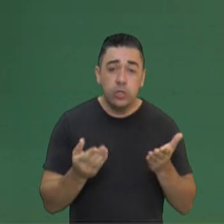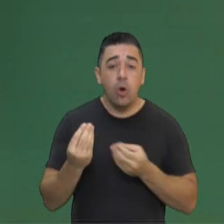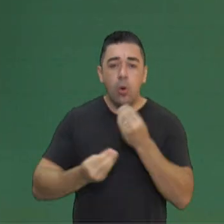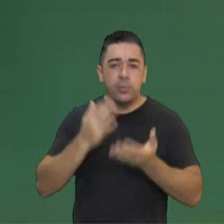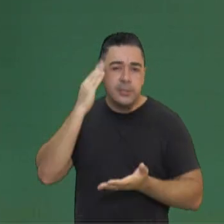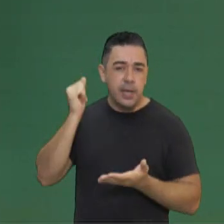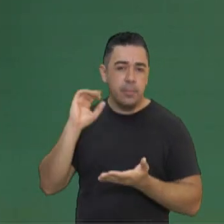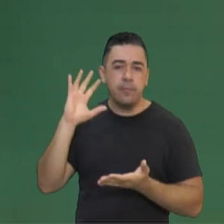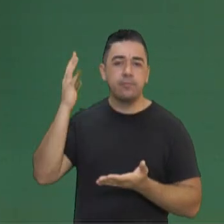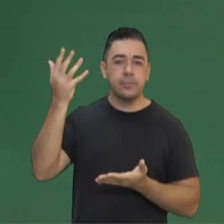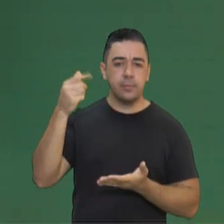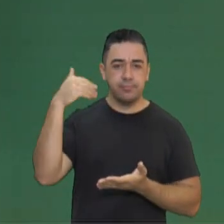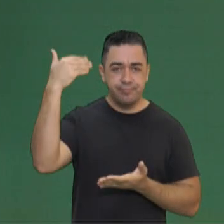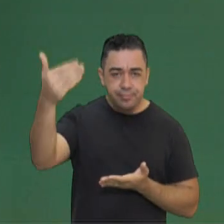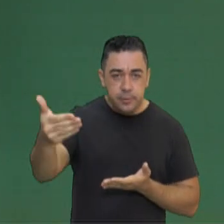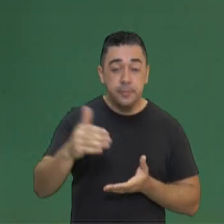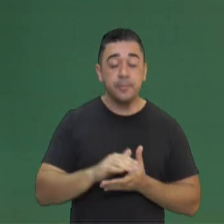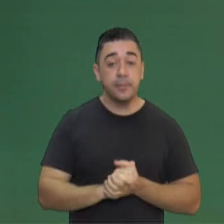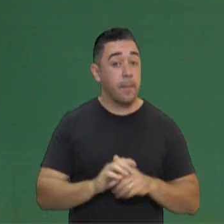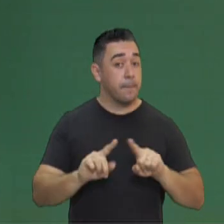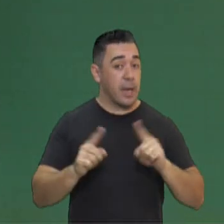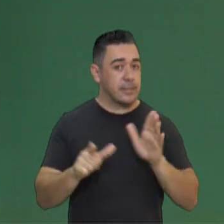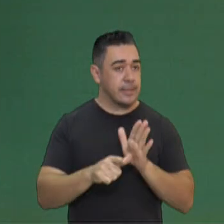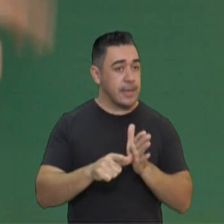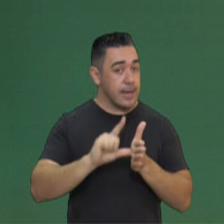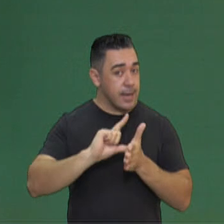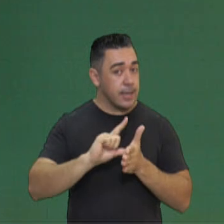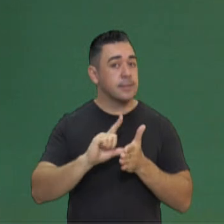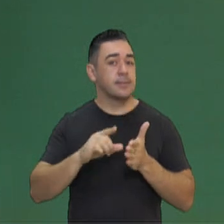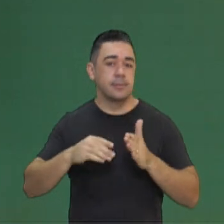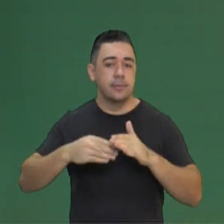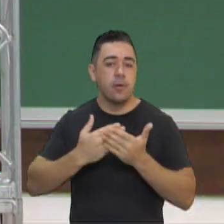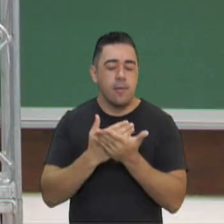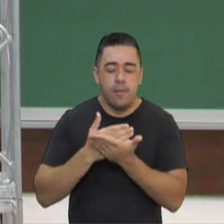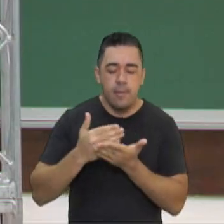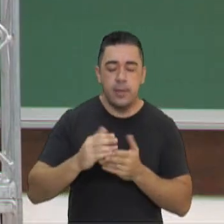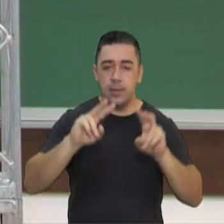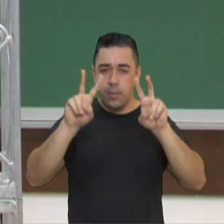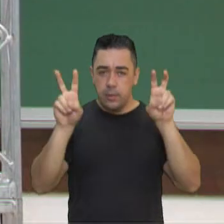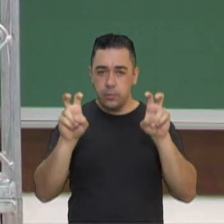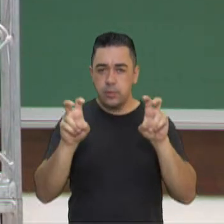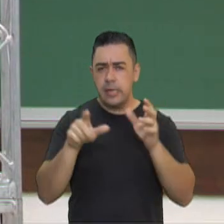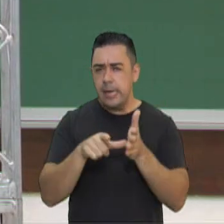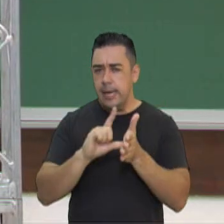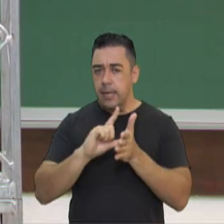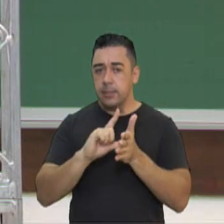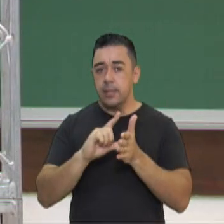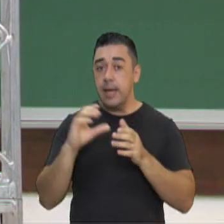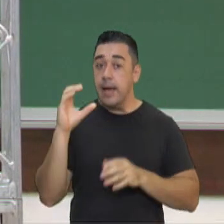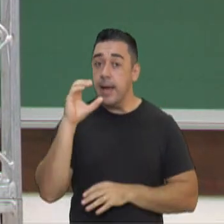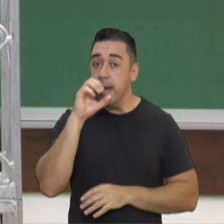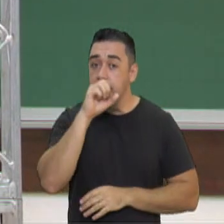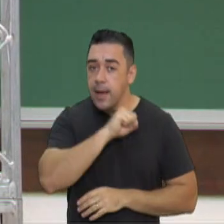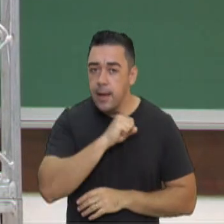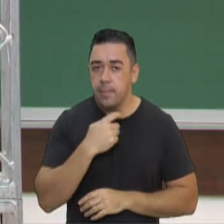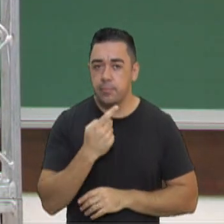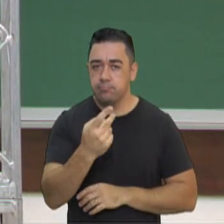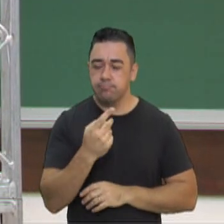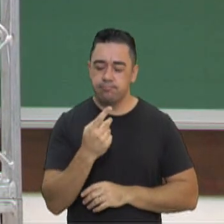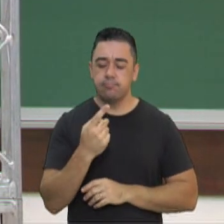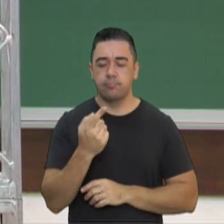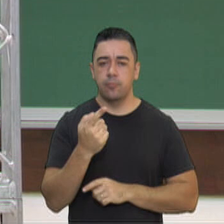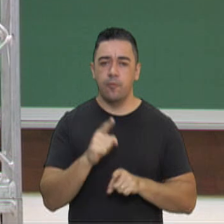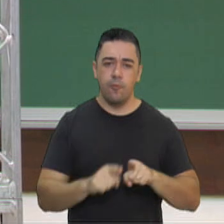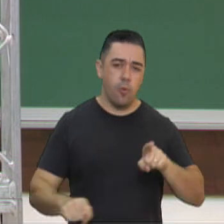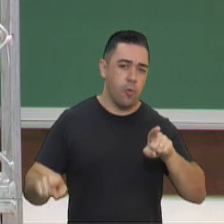do tempo, tá? Mas antes da gente entrar nesse assunto, vamos só bem rapidinho fazer uma retomada